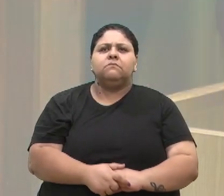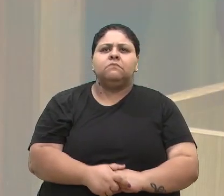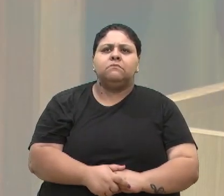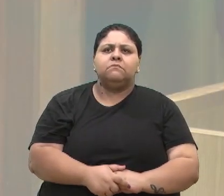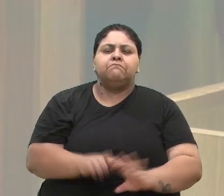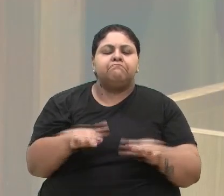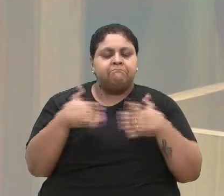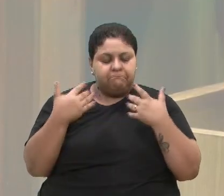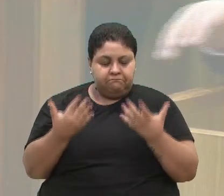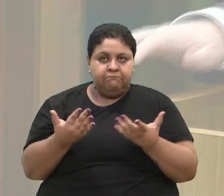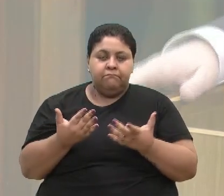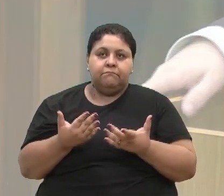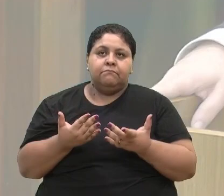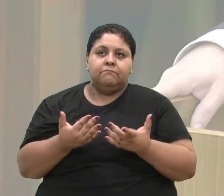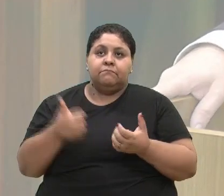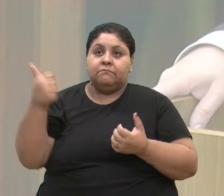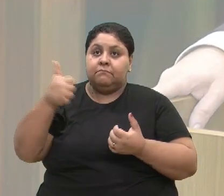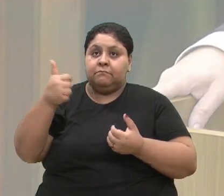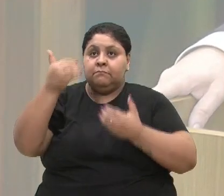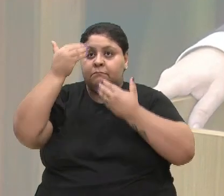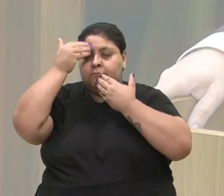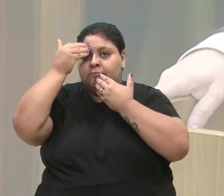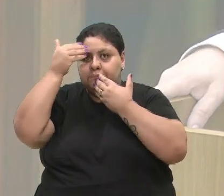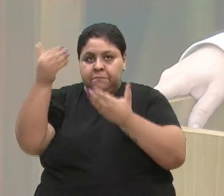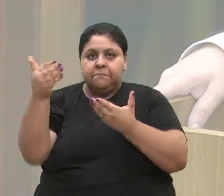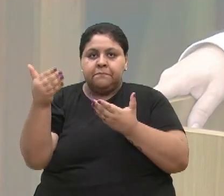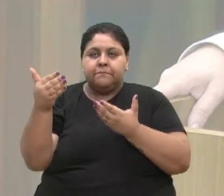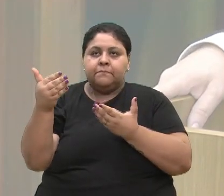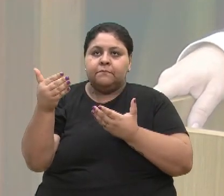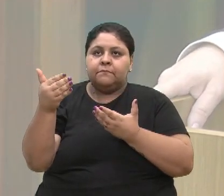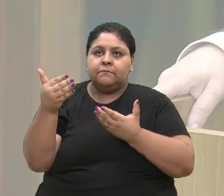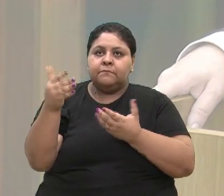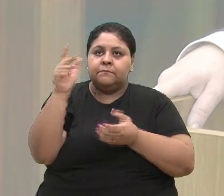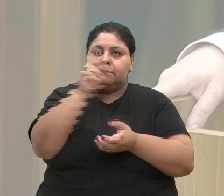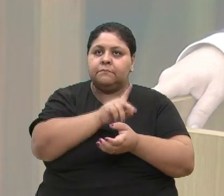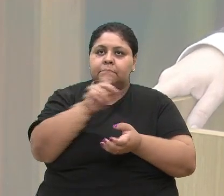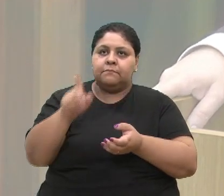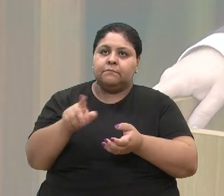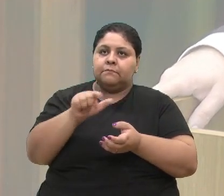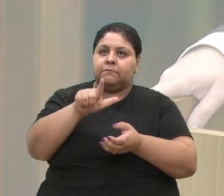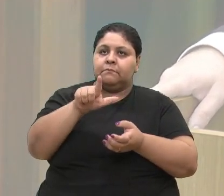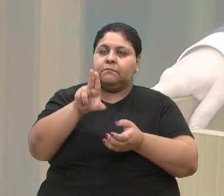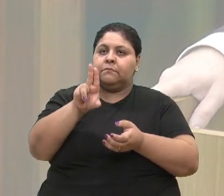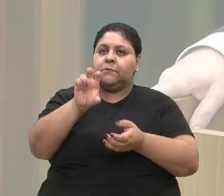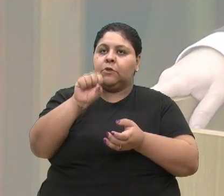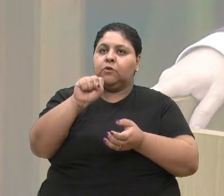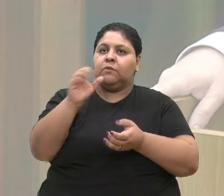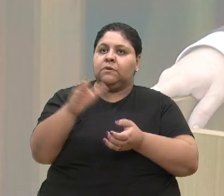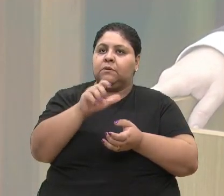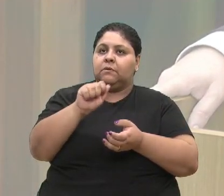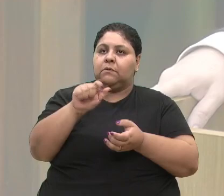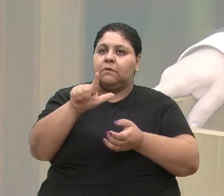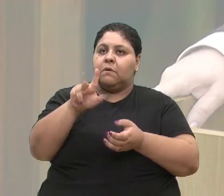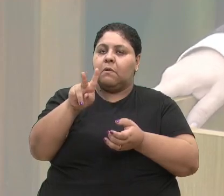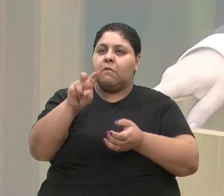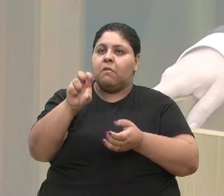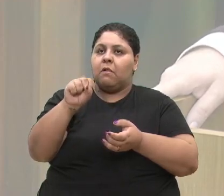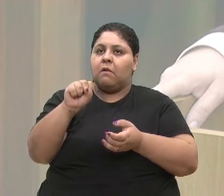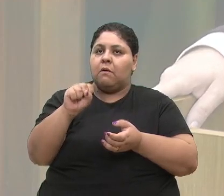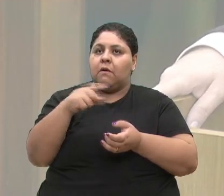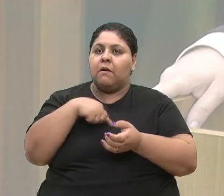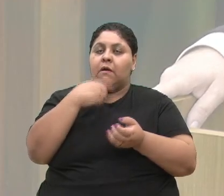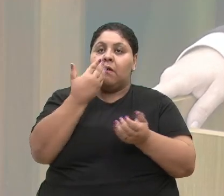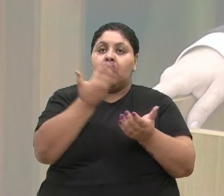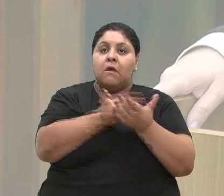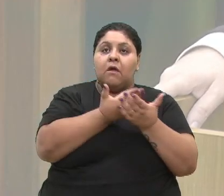Enfim, primeiro um agradecimento ao professor Luiz Antônio Alves. Quando eu estava numa aula